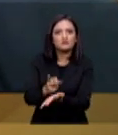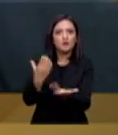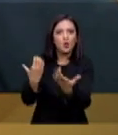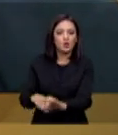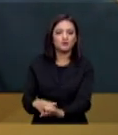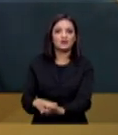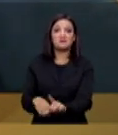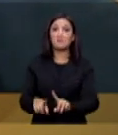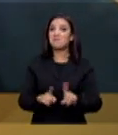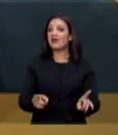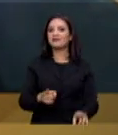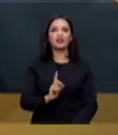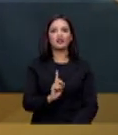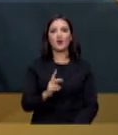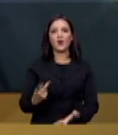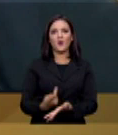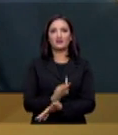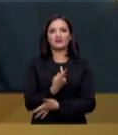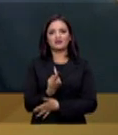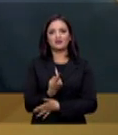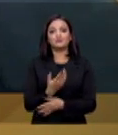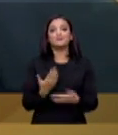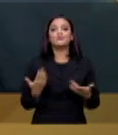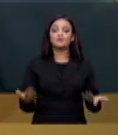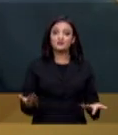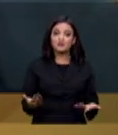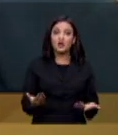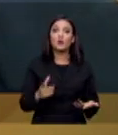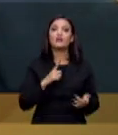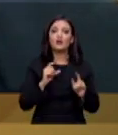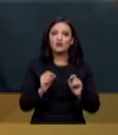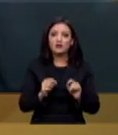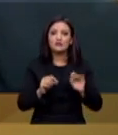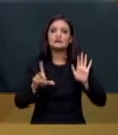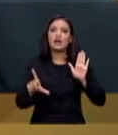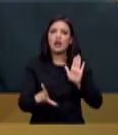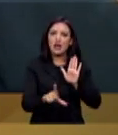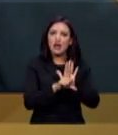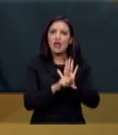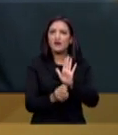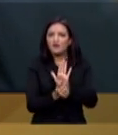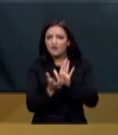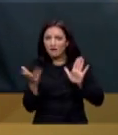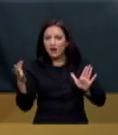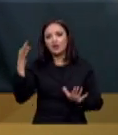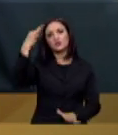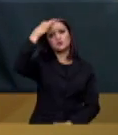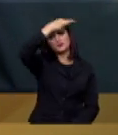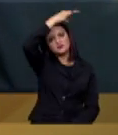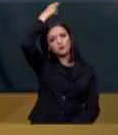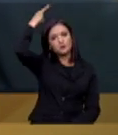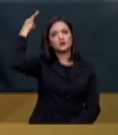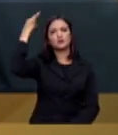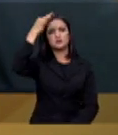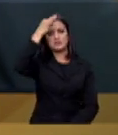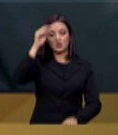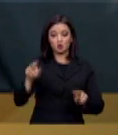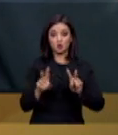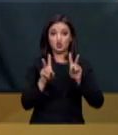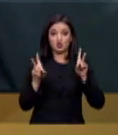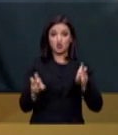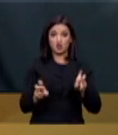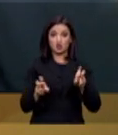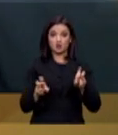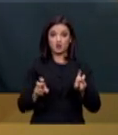isso não tenha acontecido, tivemos sucessivas leis capixabas versando sobre o assunto